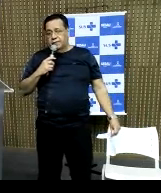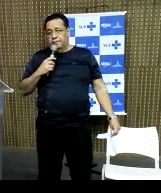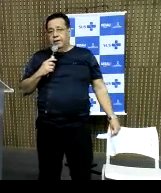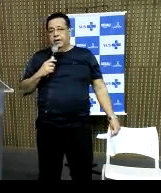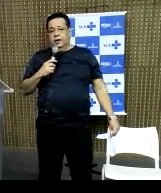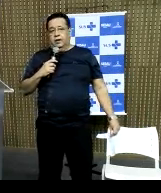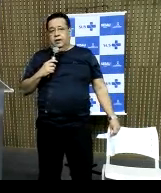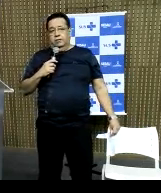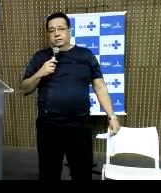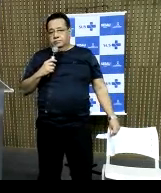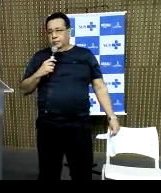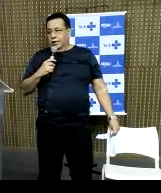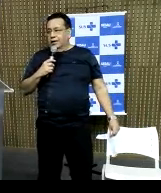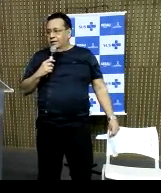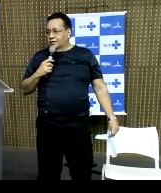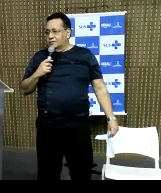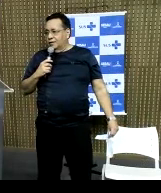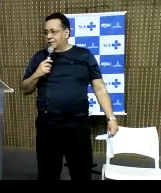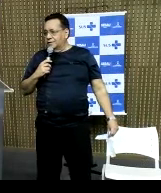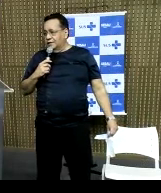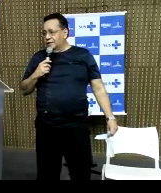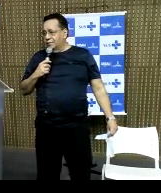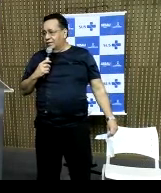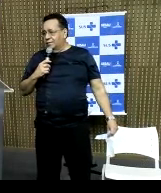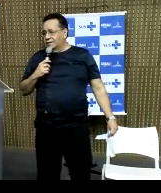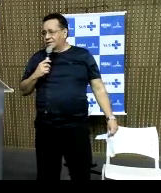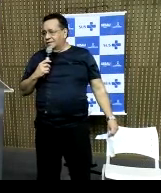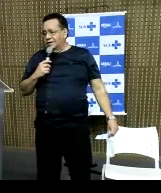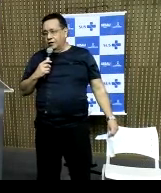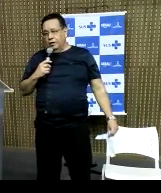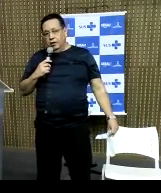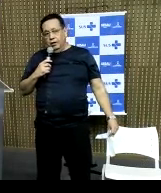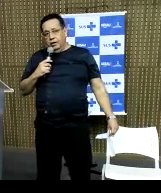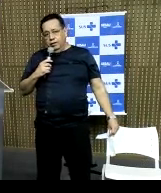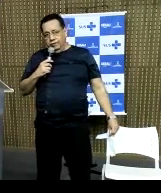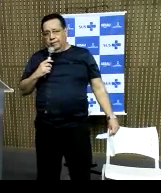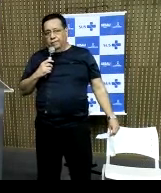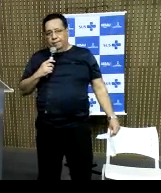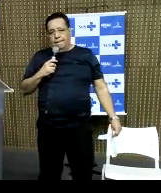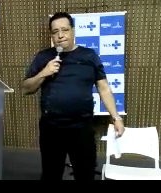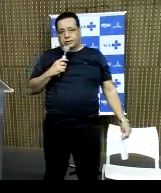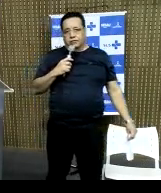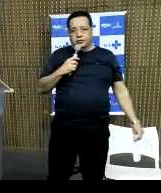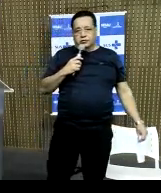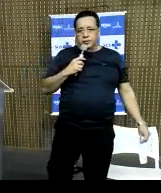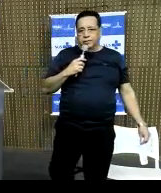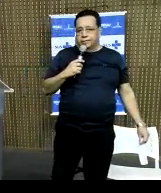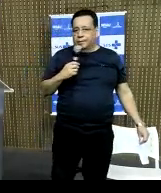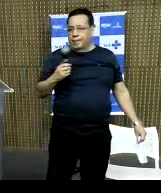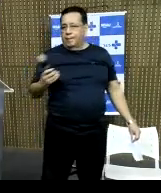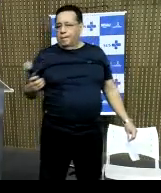incríveis, né? Eu agradeço a Priscila por essa paciência aí. E, enfim, mais uma vez, desculpa.